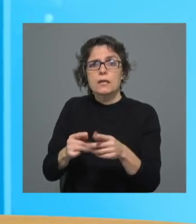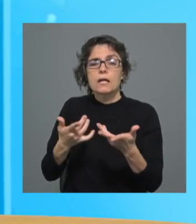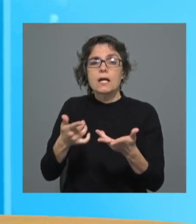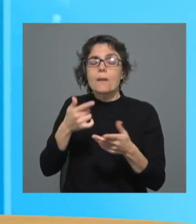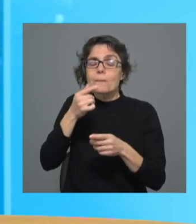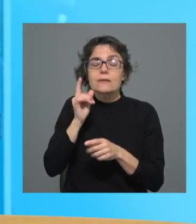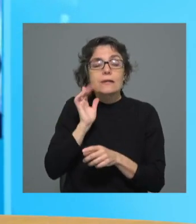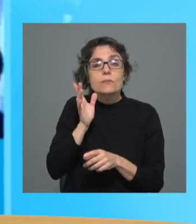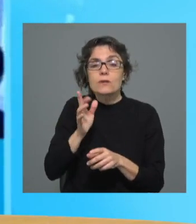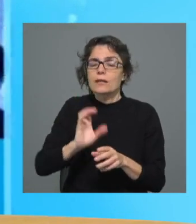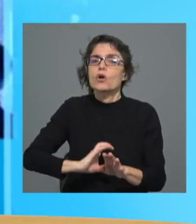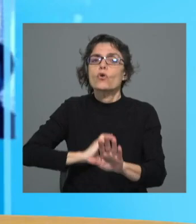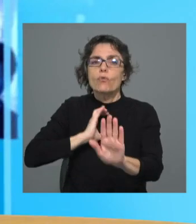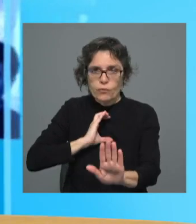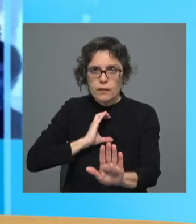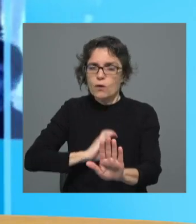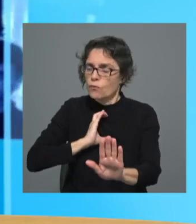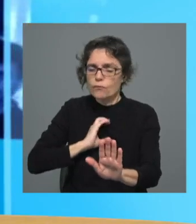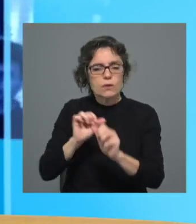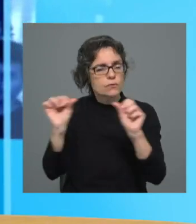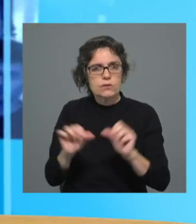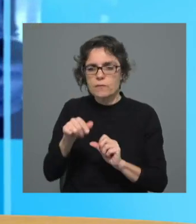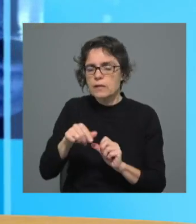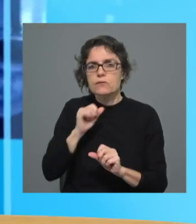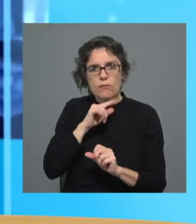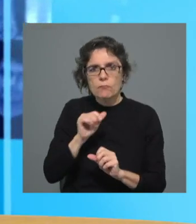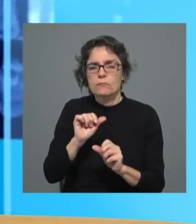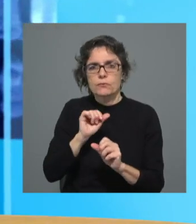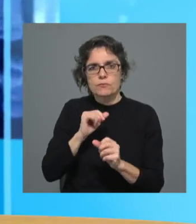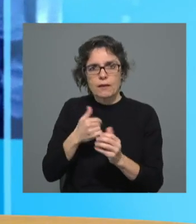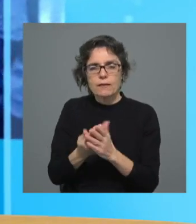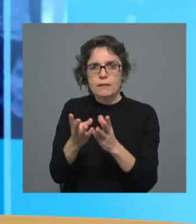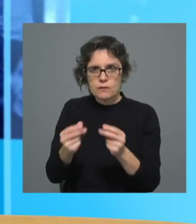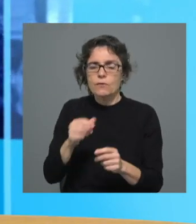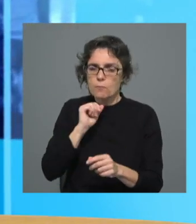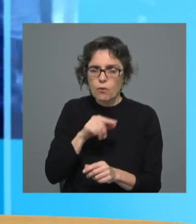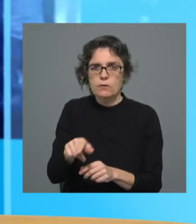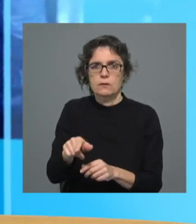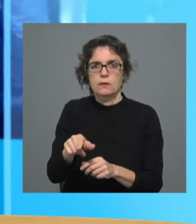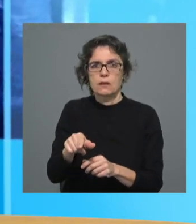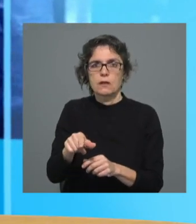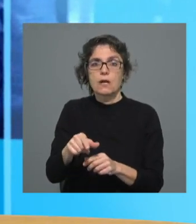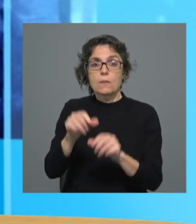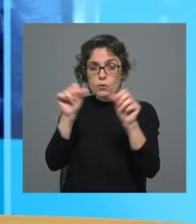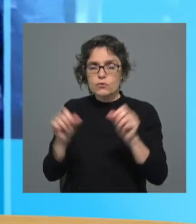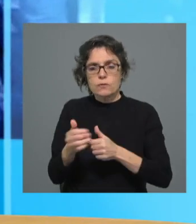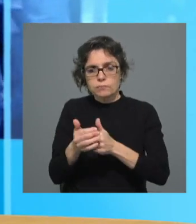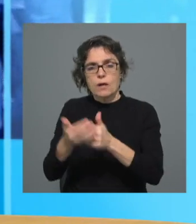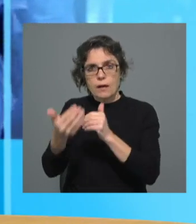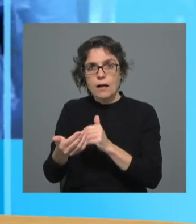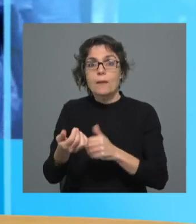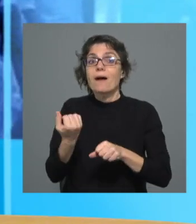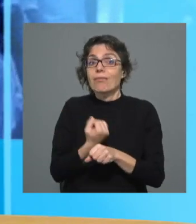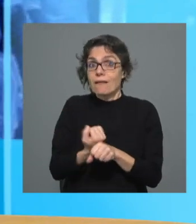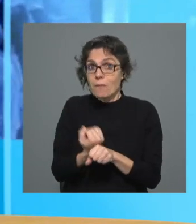saibam que podem confiar no sistema, dentro e fora da Igreja. Isto tem de ser repetido até a exaustão e esse sistema tem de ser aplicado. Mas o trabalho que fica por fazer